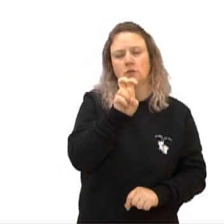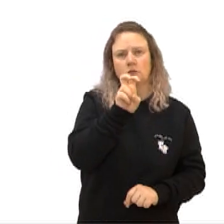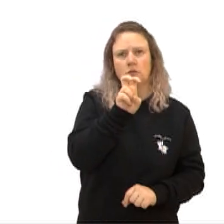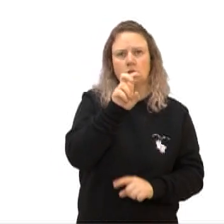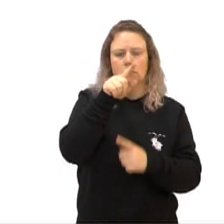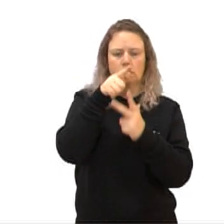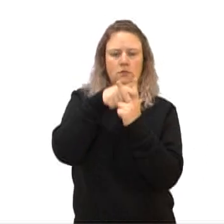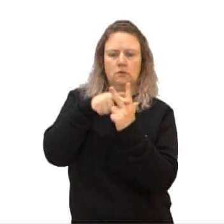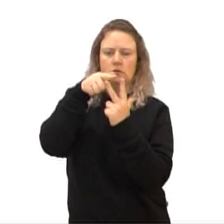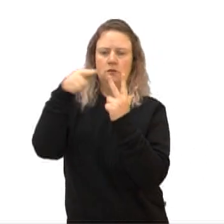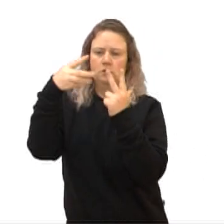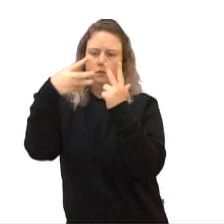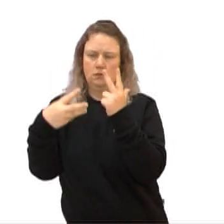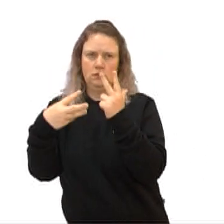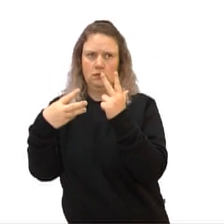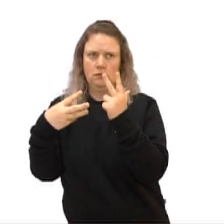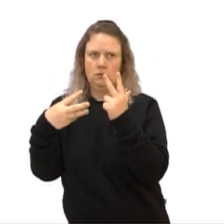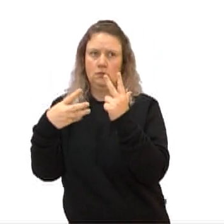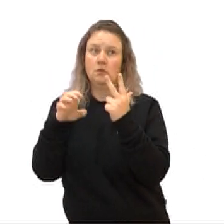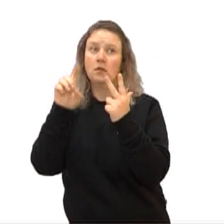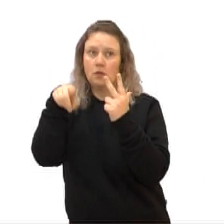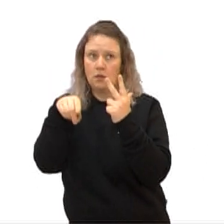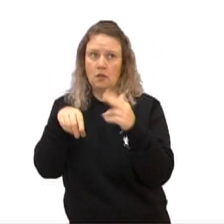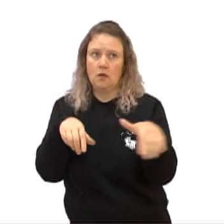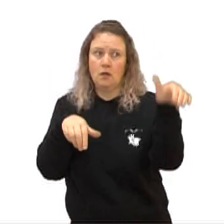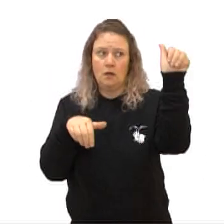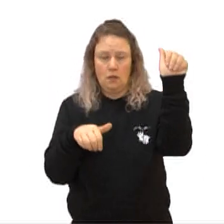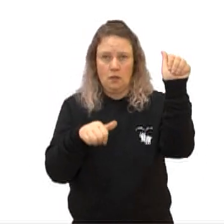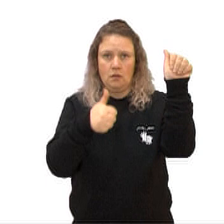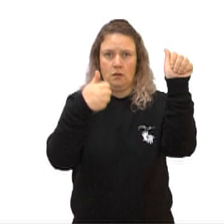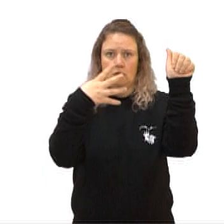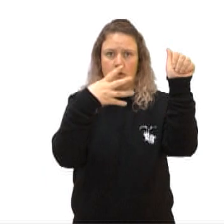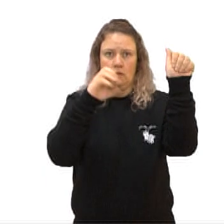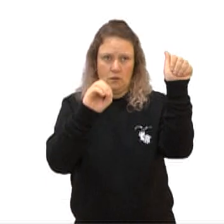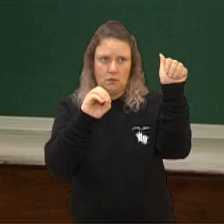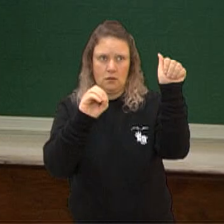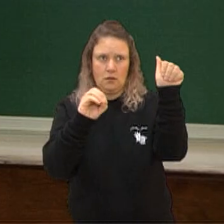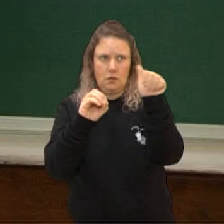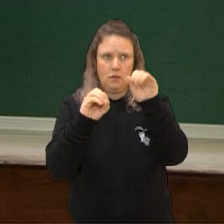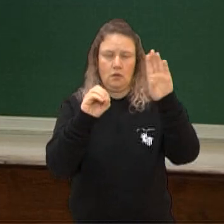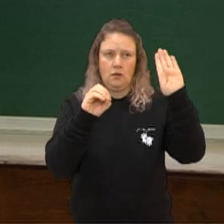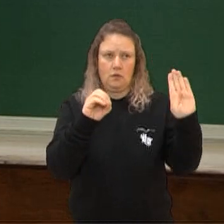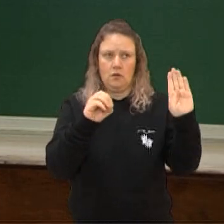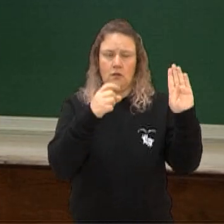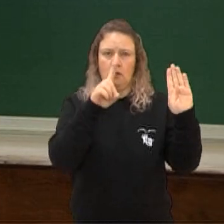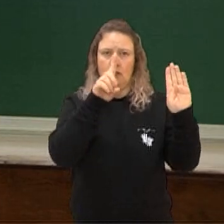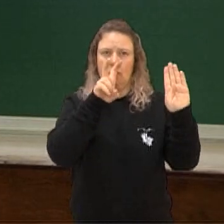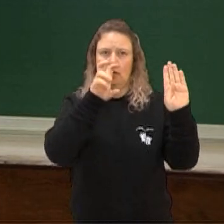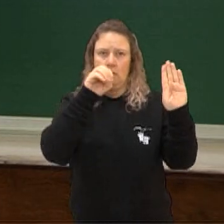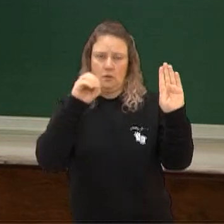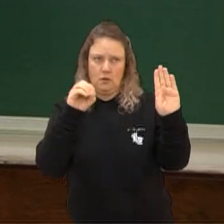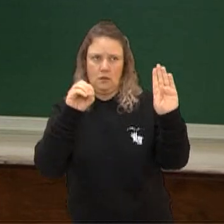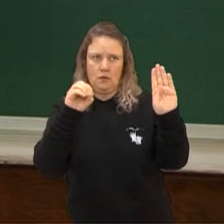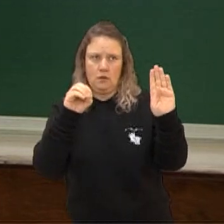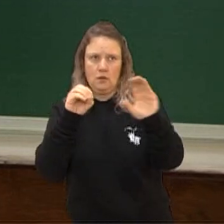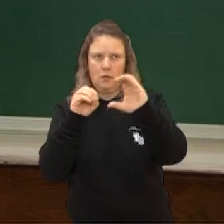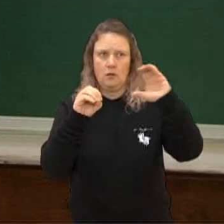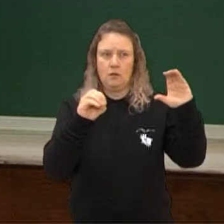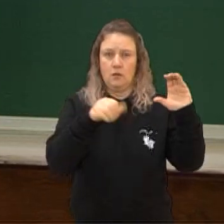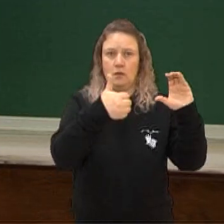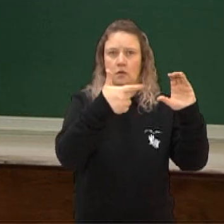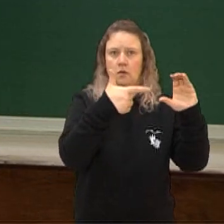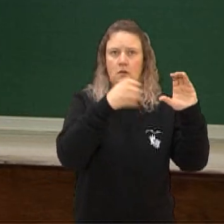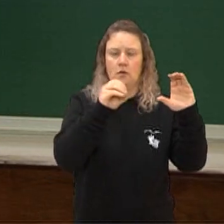é 140 centímetros quadrados, 150 centímetros quadrados, 120 raiz de 2 centímetros